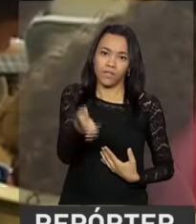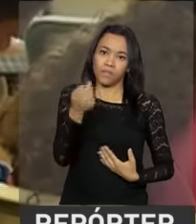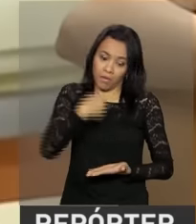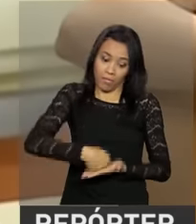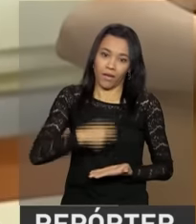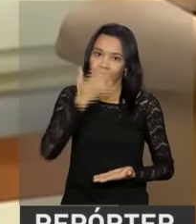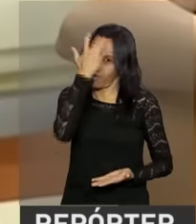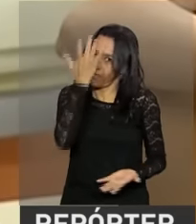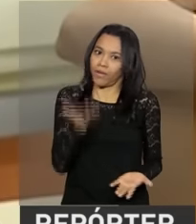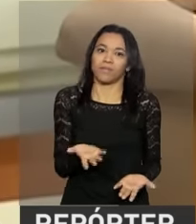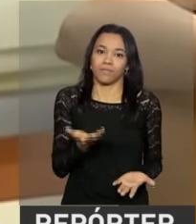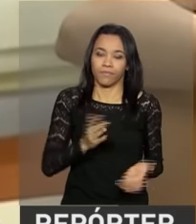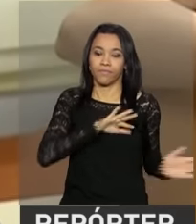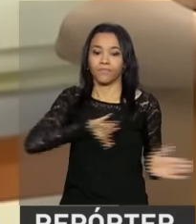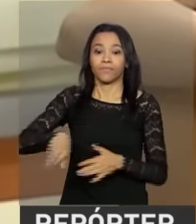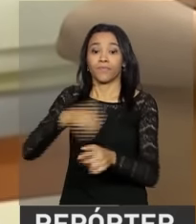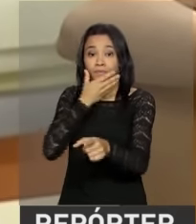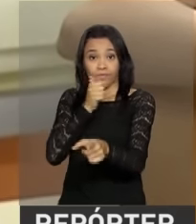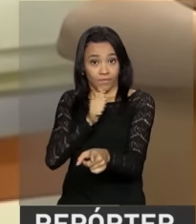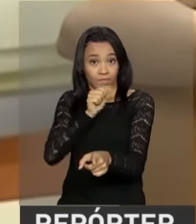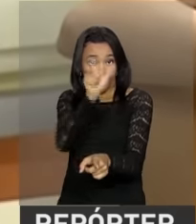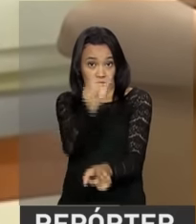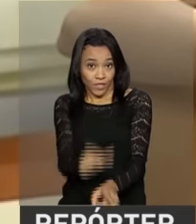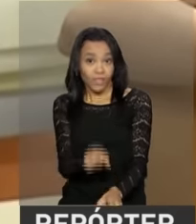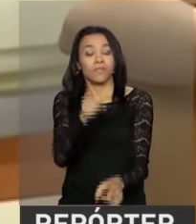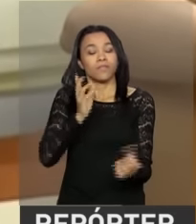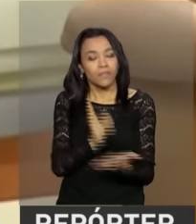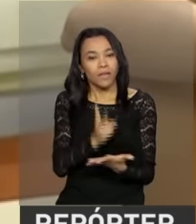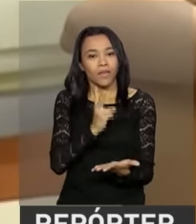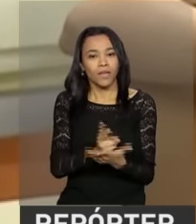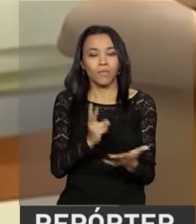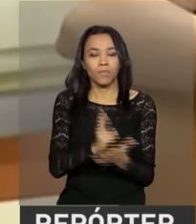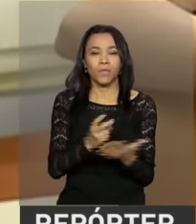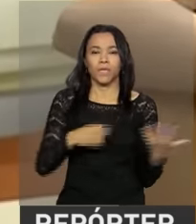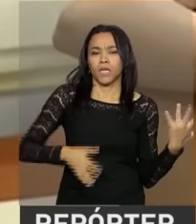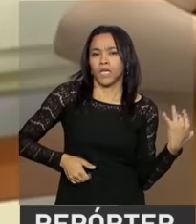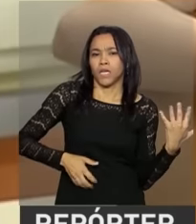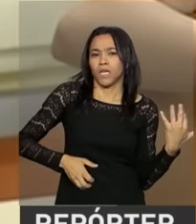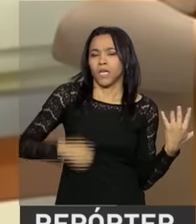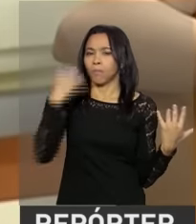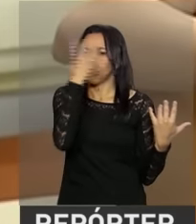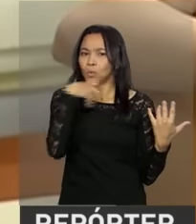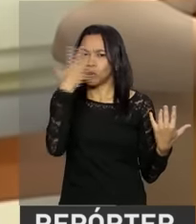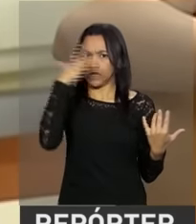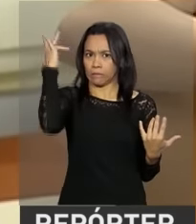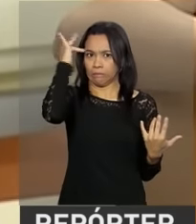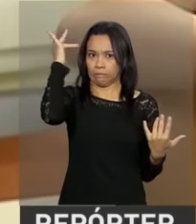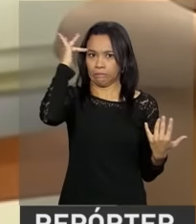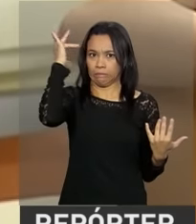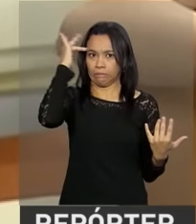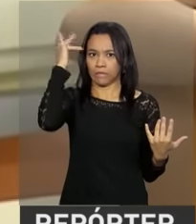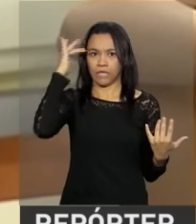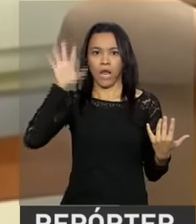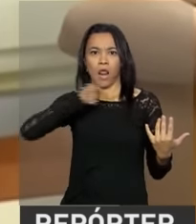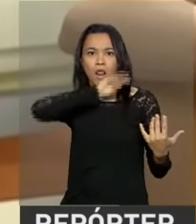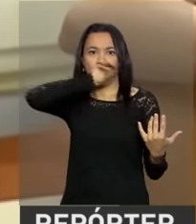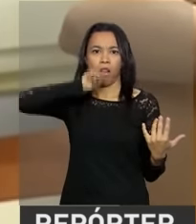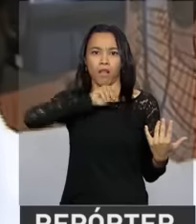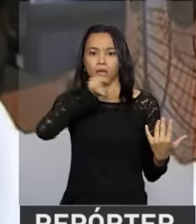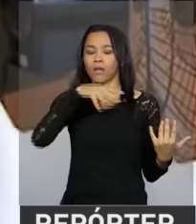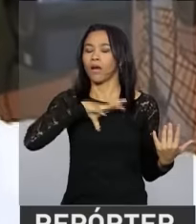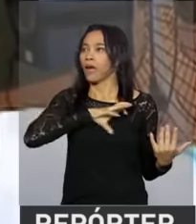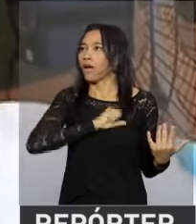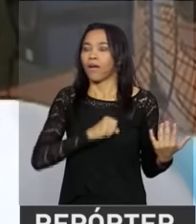não é fácil. Já Victoria sempre gostou de música erudita, tanto que é até cantora lírica. A paixão pelo